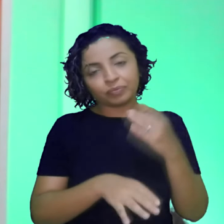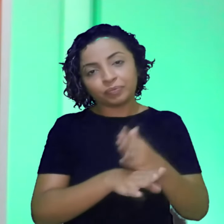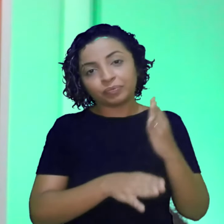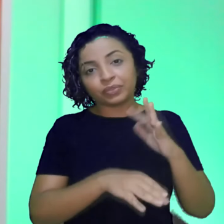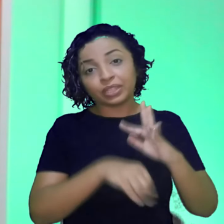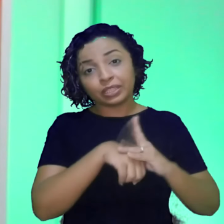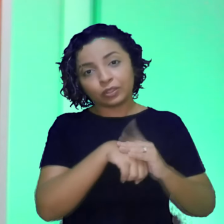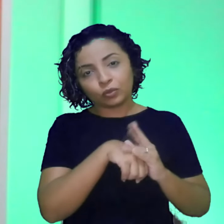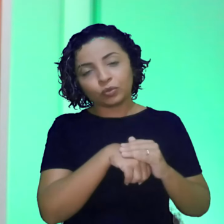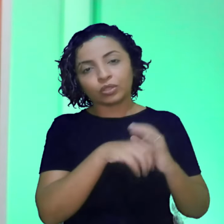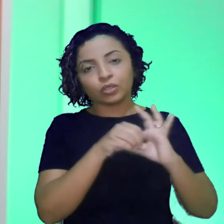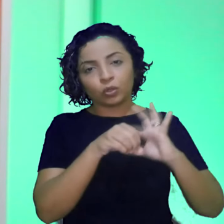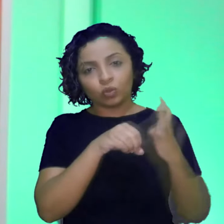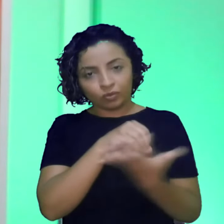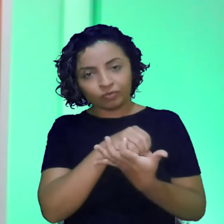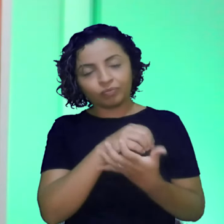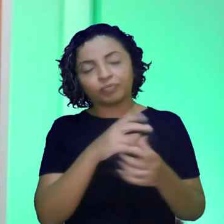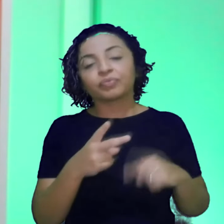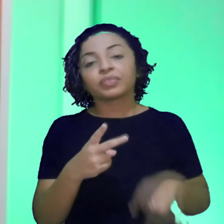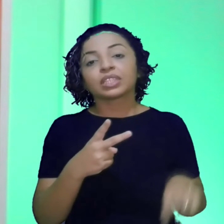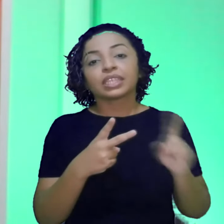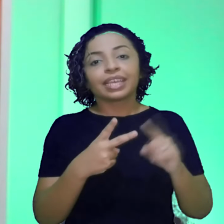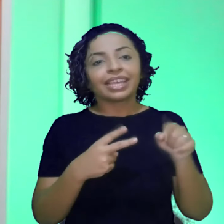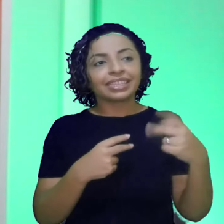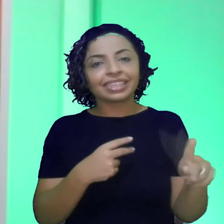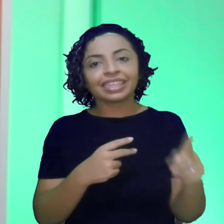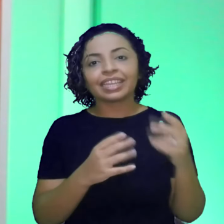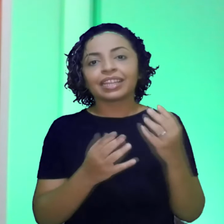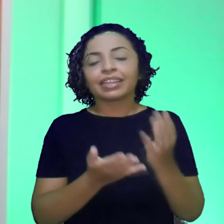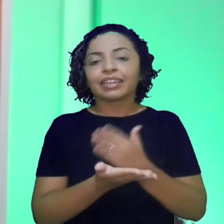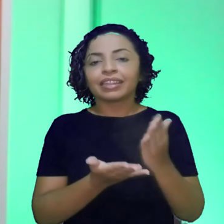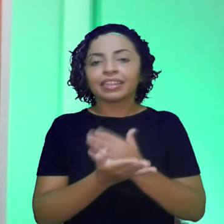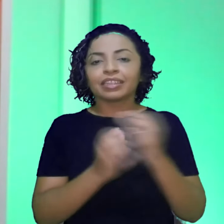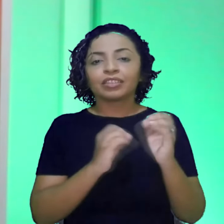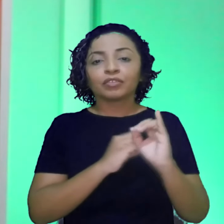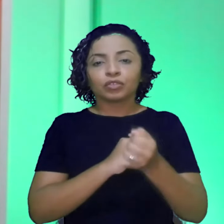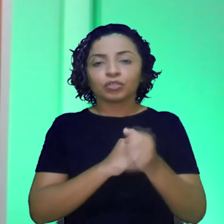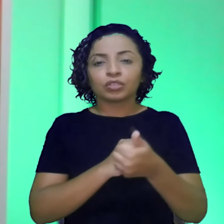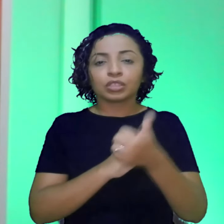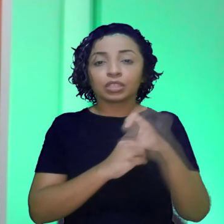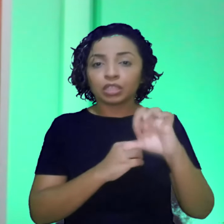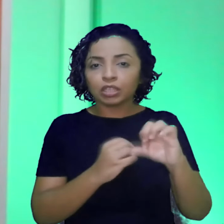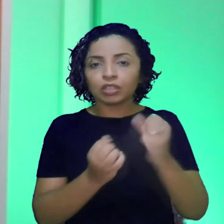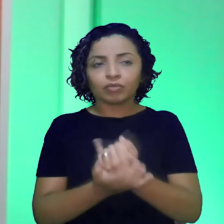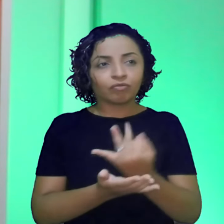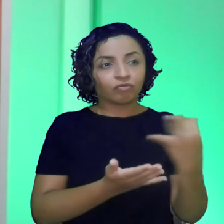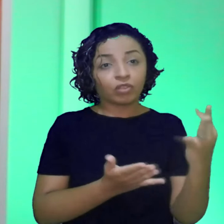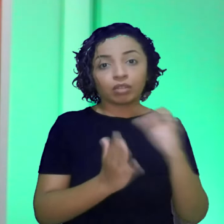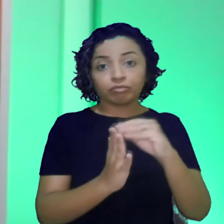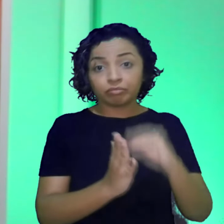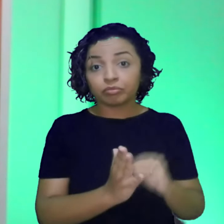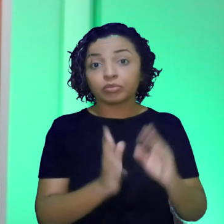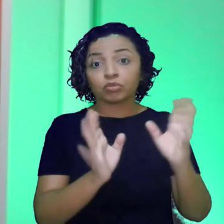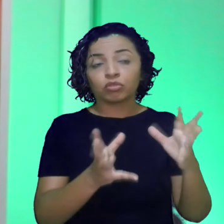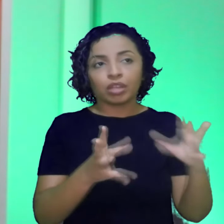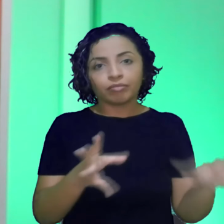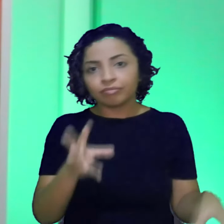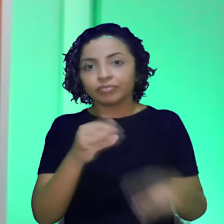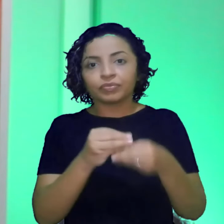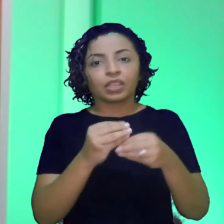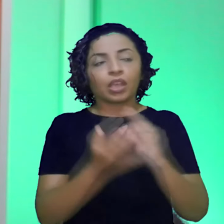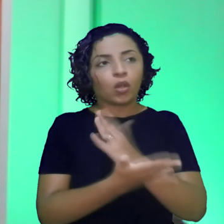da Covid-19. Este volume reúne 17 contos entre narrativas esparsas publicadas em jornais, revistas e sites, e